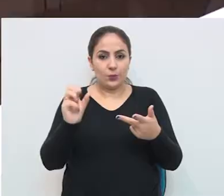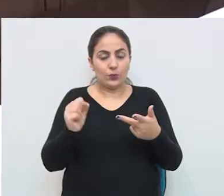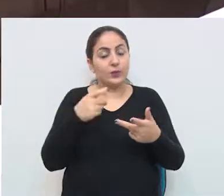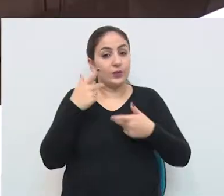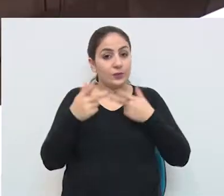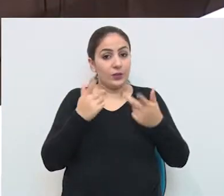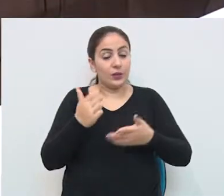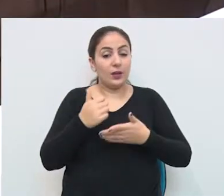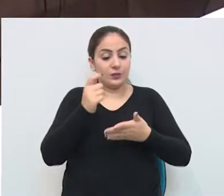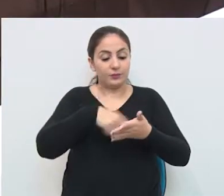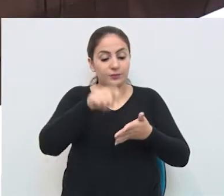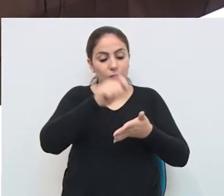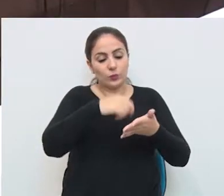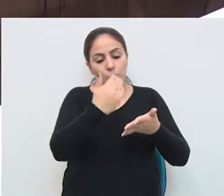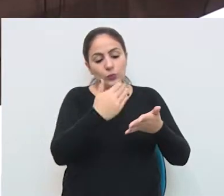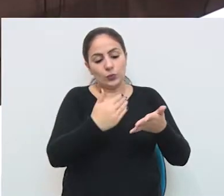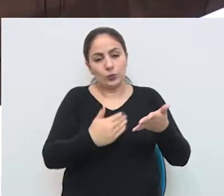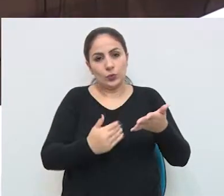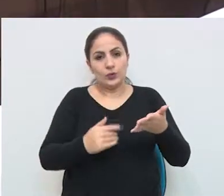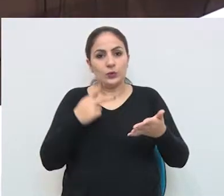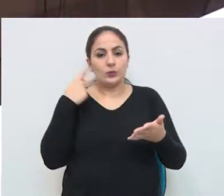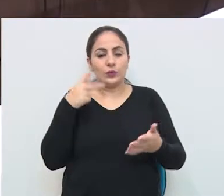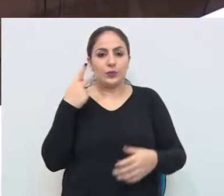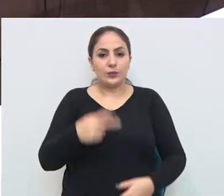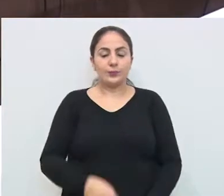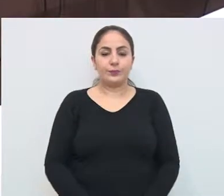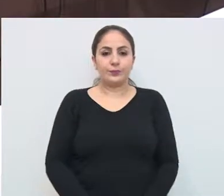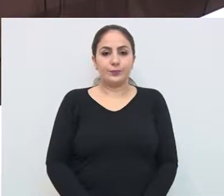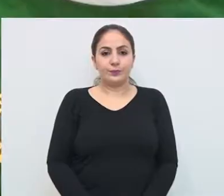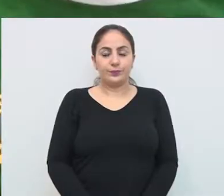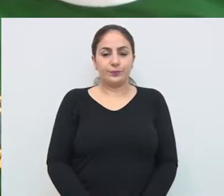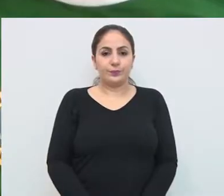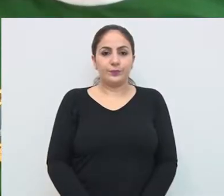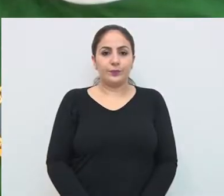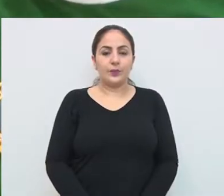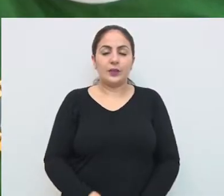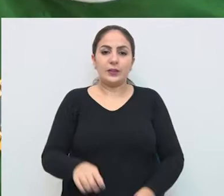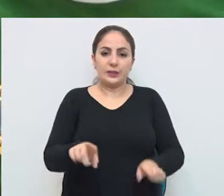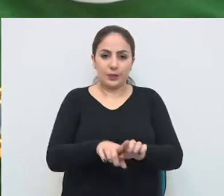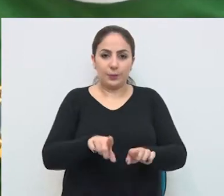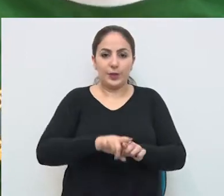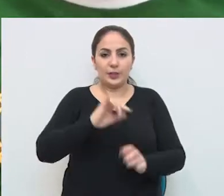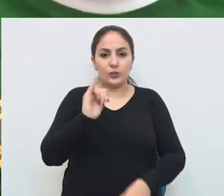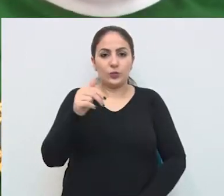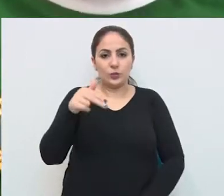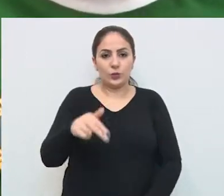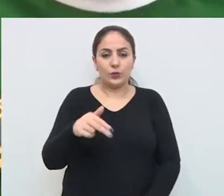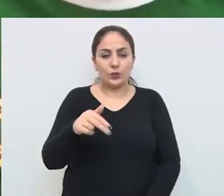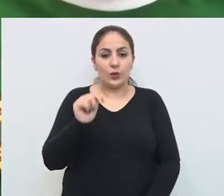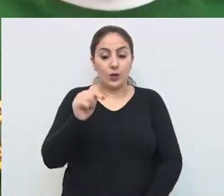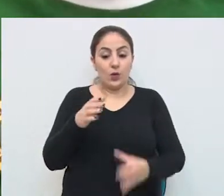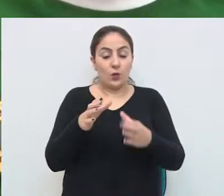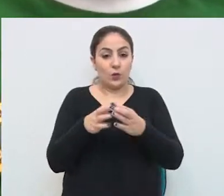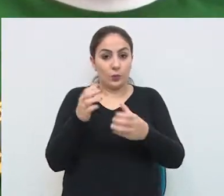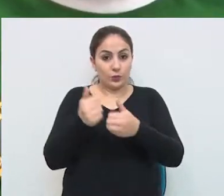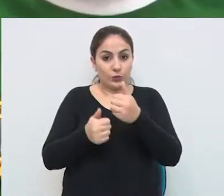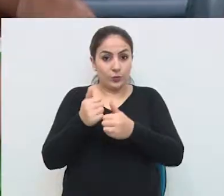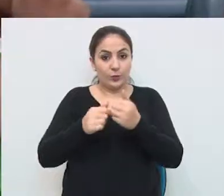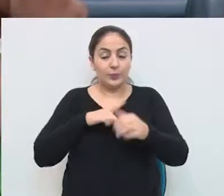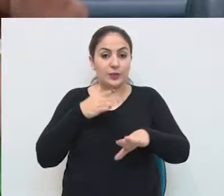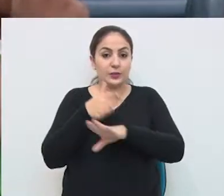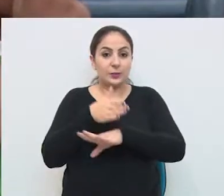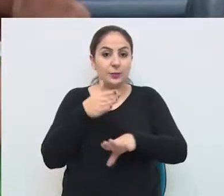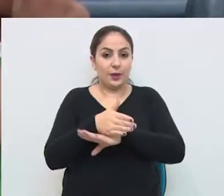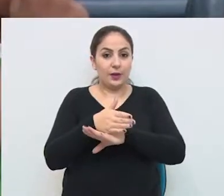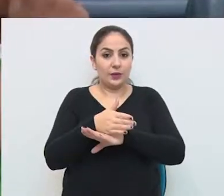Vespe e conta com a assinatura dos demais parlamentares. Inclusive, no mês de julho, o Borussia vai participar